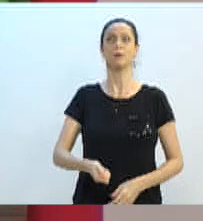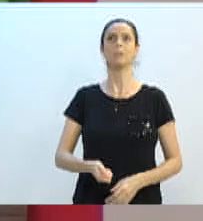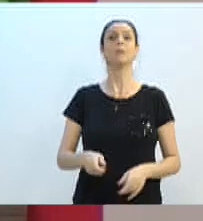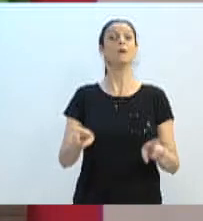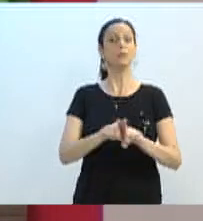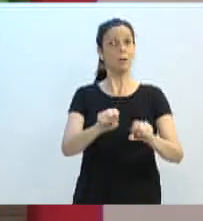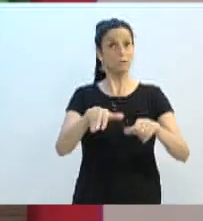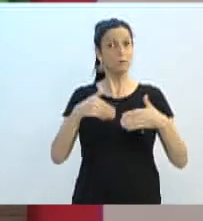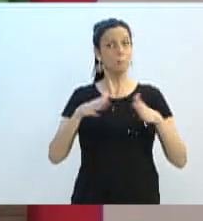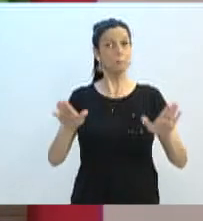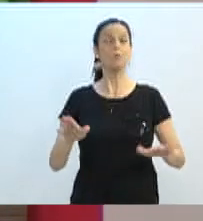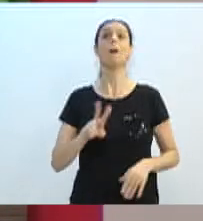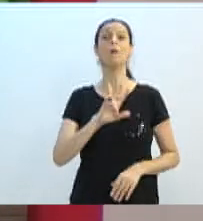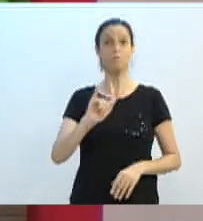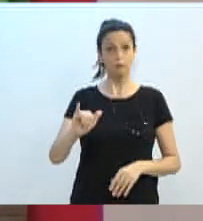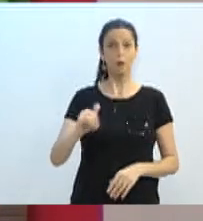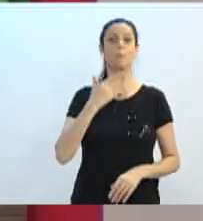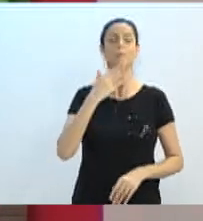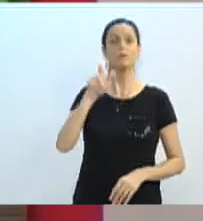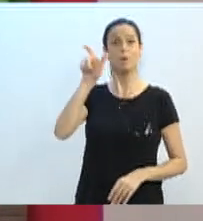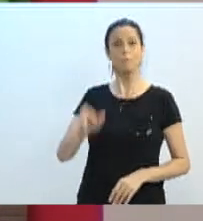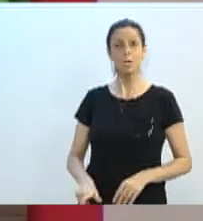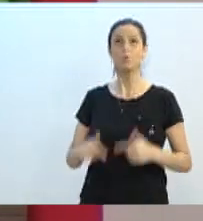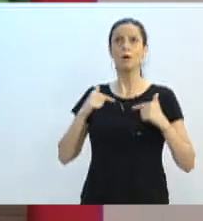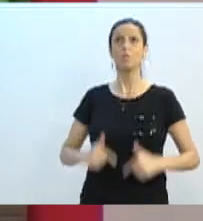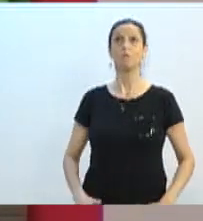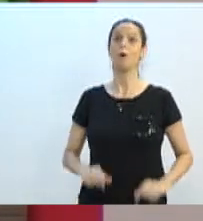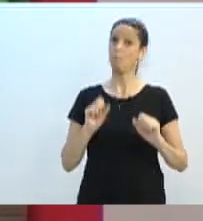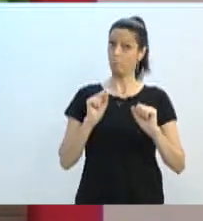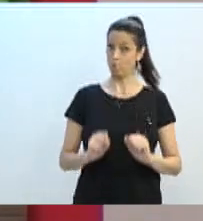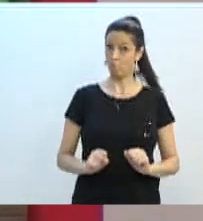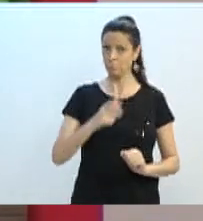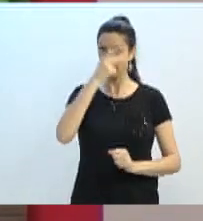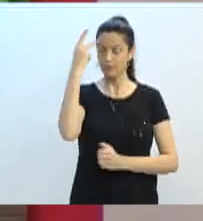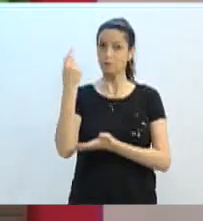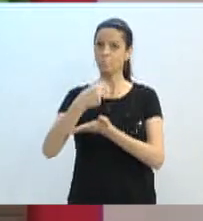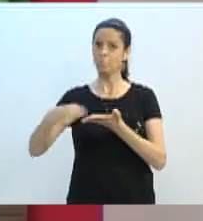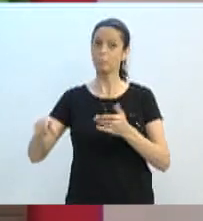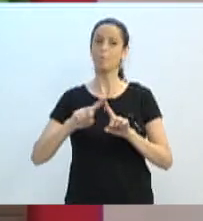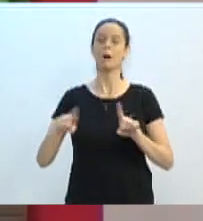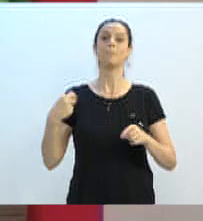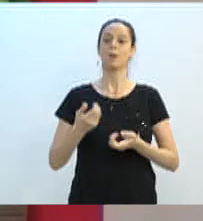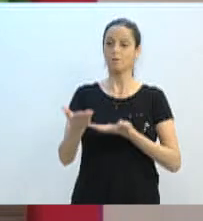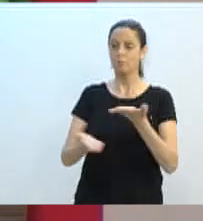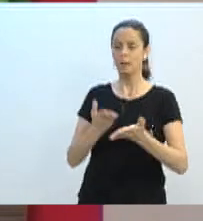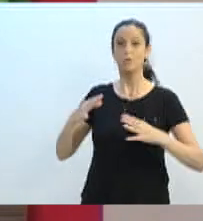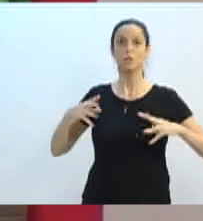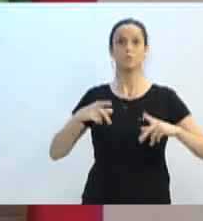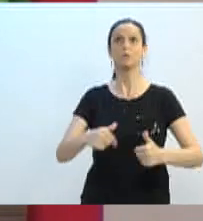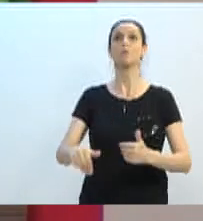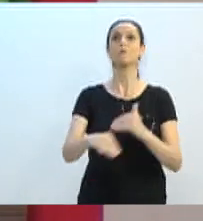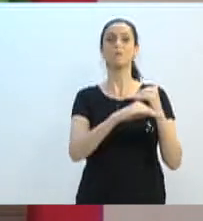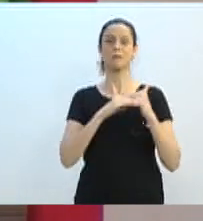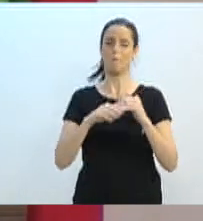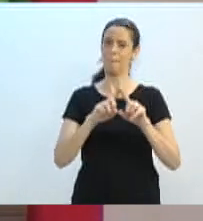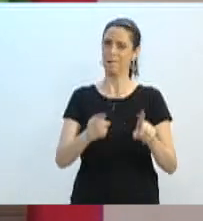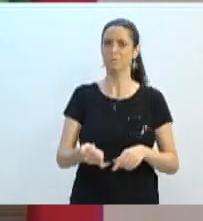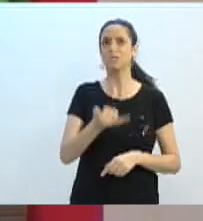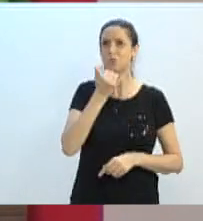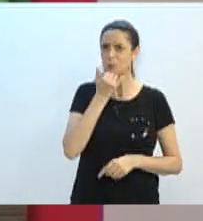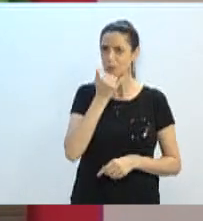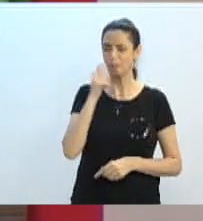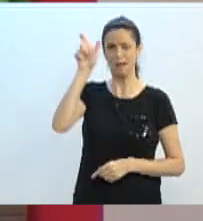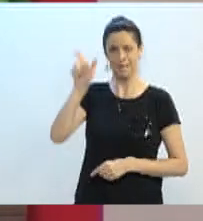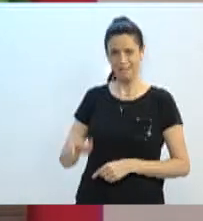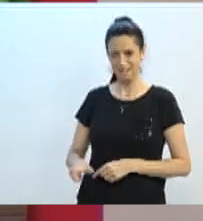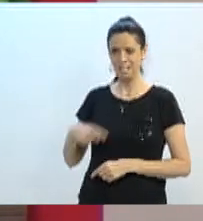audiências públicas, nós devemos colocar alguém com isenção. Pode ser o autor, mas tem que tratar todos de igual forma. Ficar batendo a sinetinha quando alguém está falando